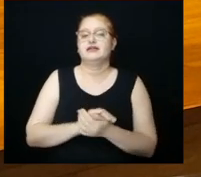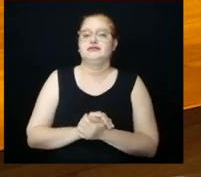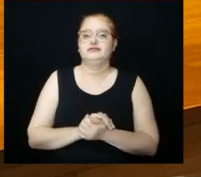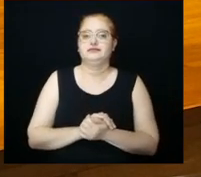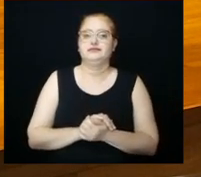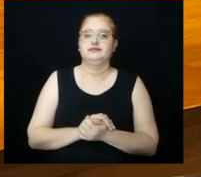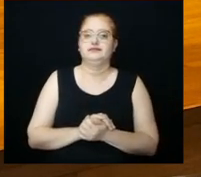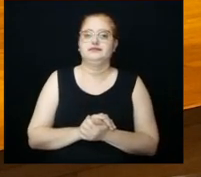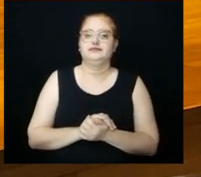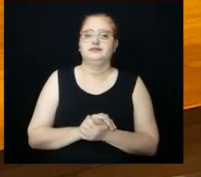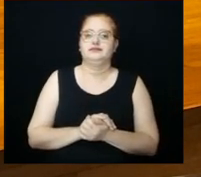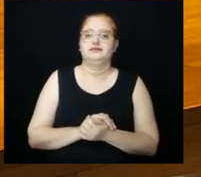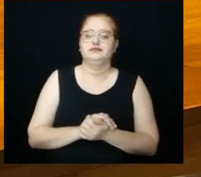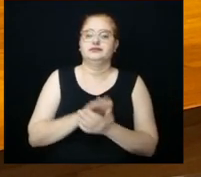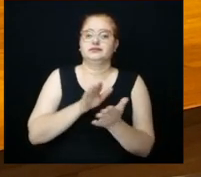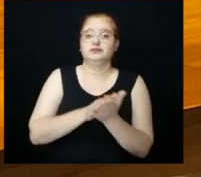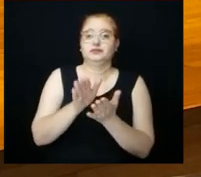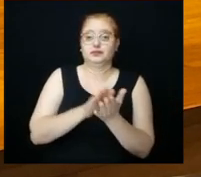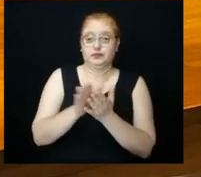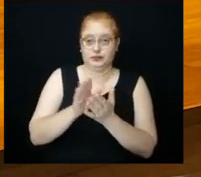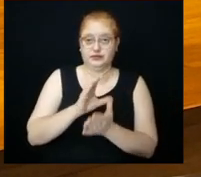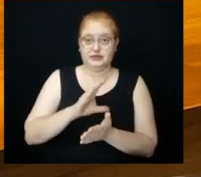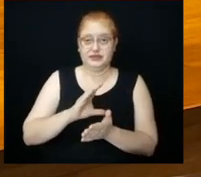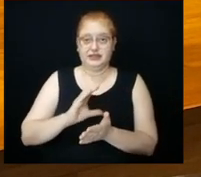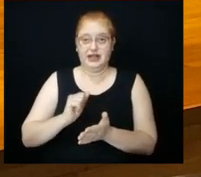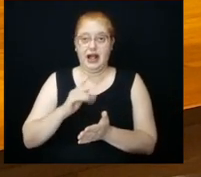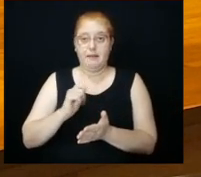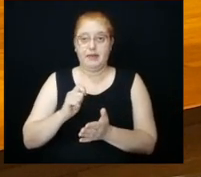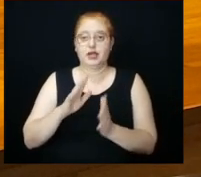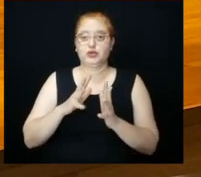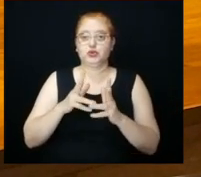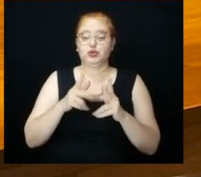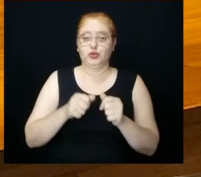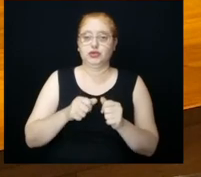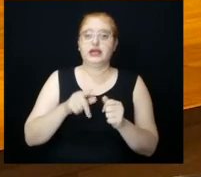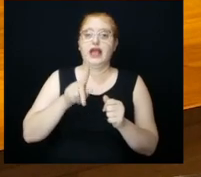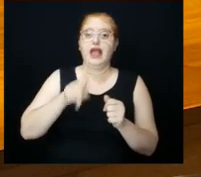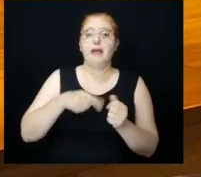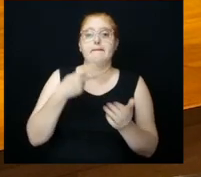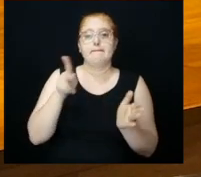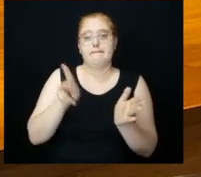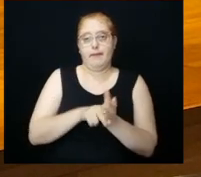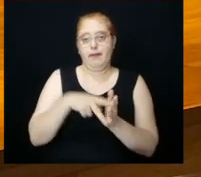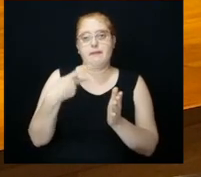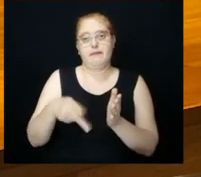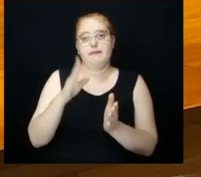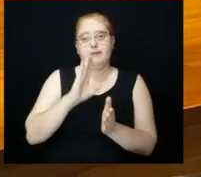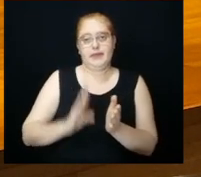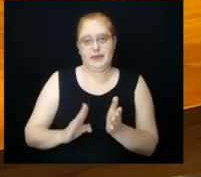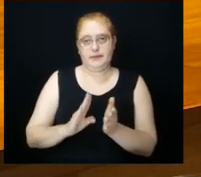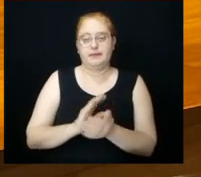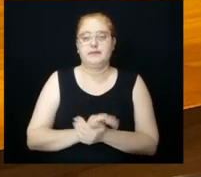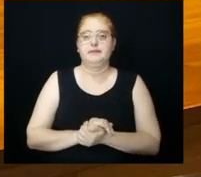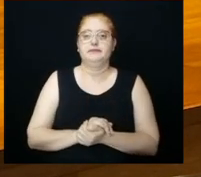bem. Essas publicações, essas capas todas são aqui das edições brasileiras.